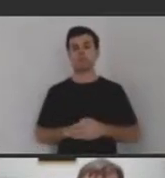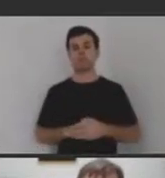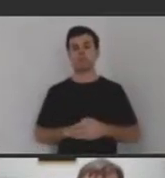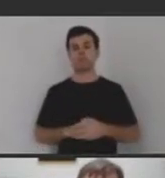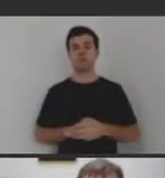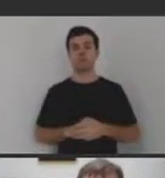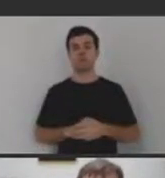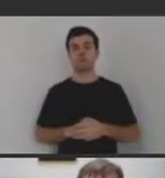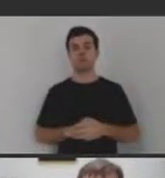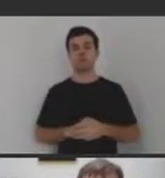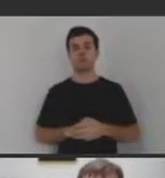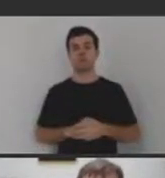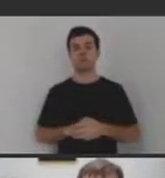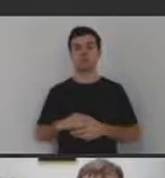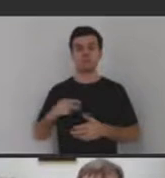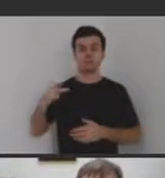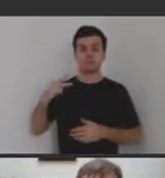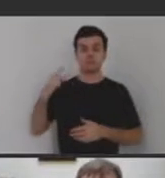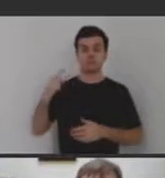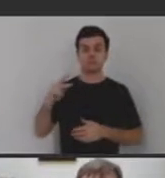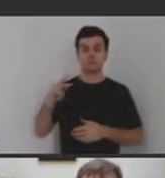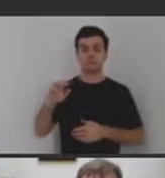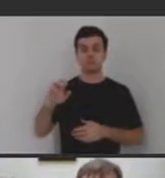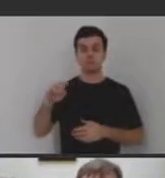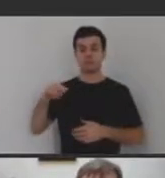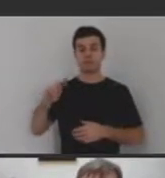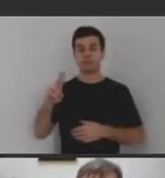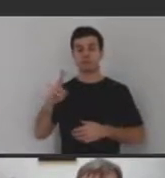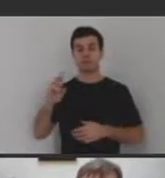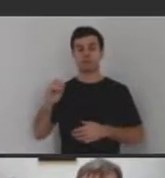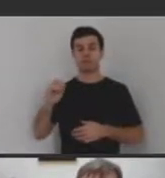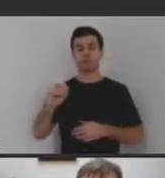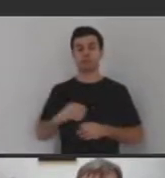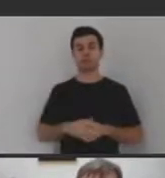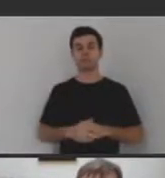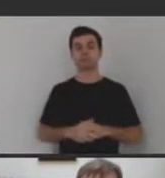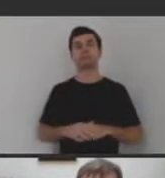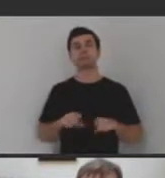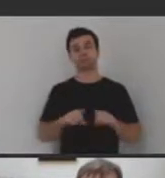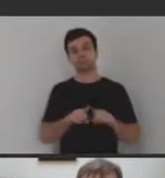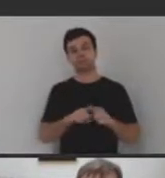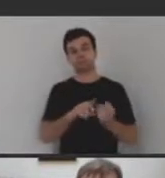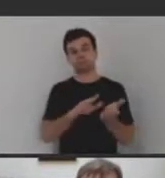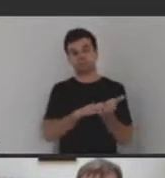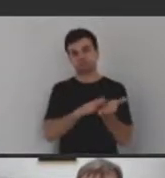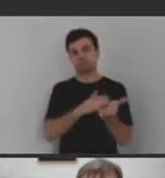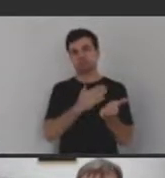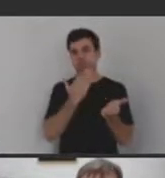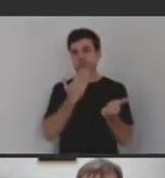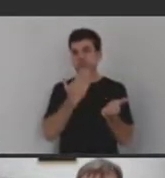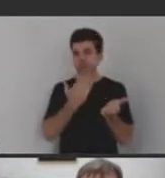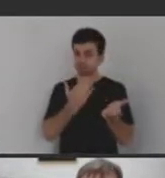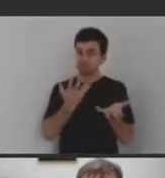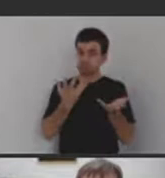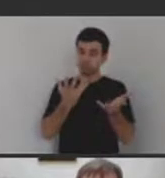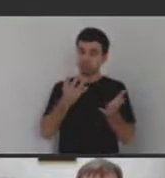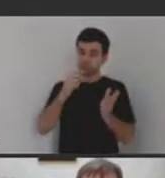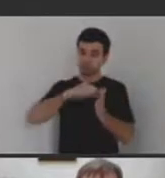Questão de ordem do vereador, professor Edinho. Também parabenizo pelo requerimento e peço para assinar